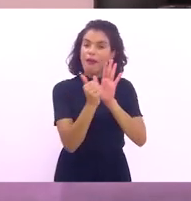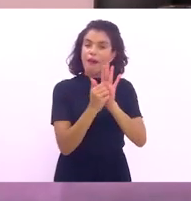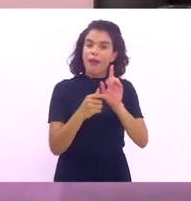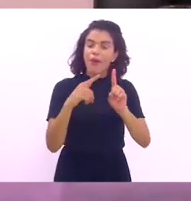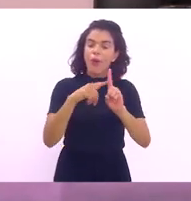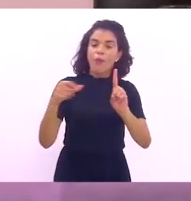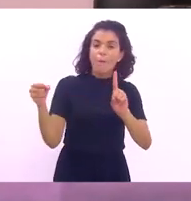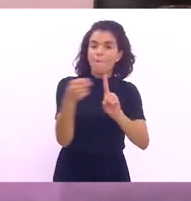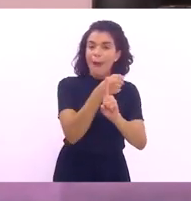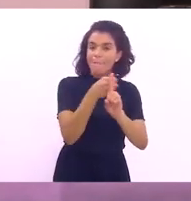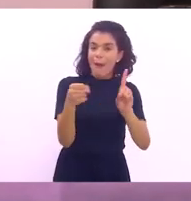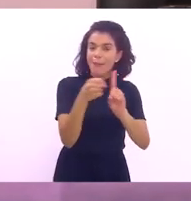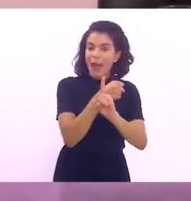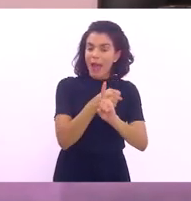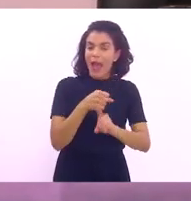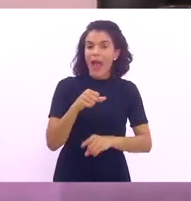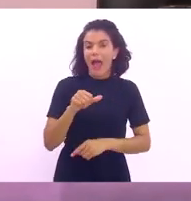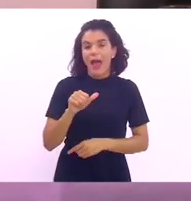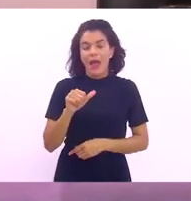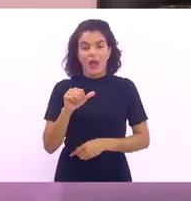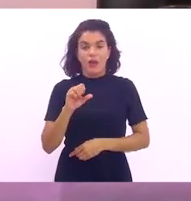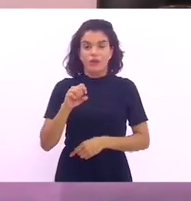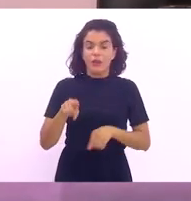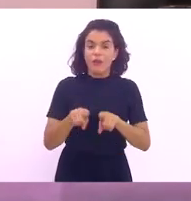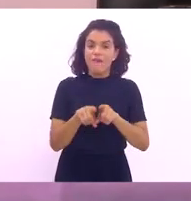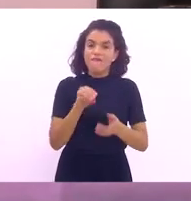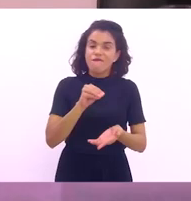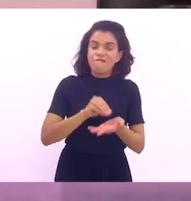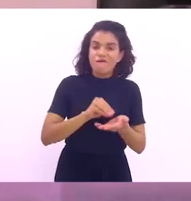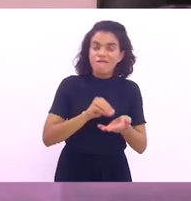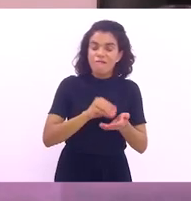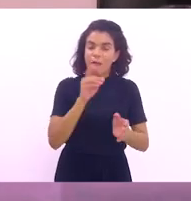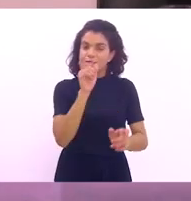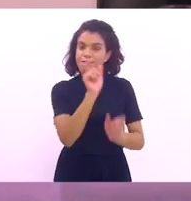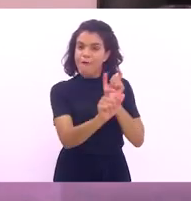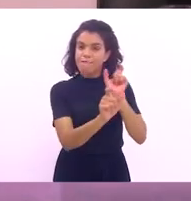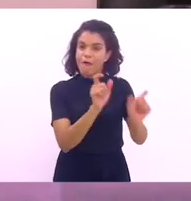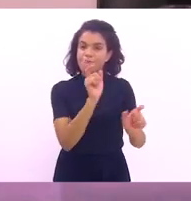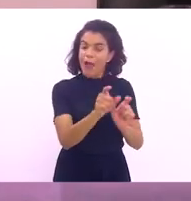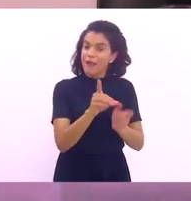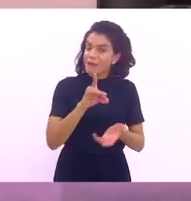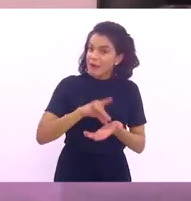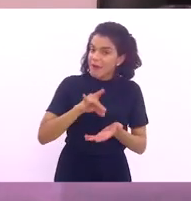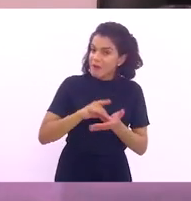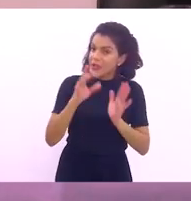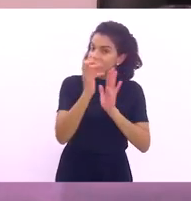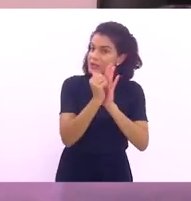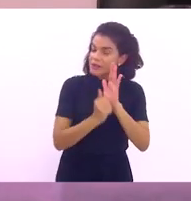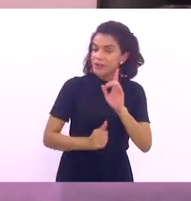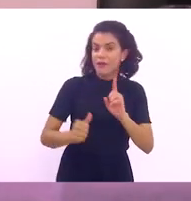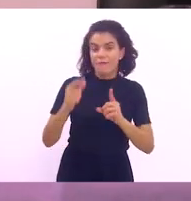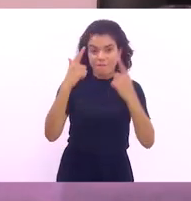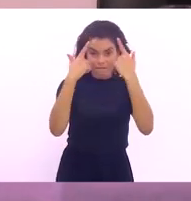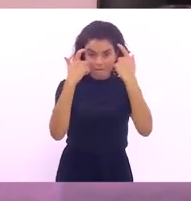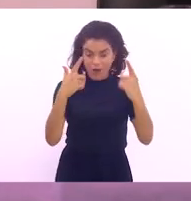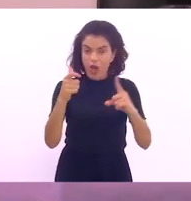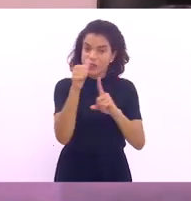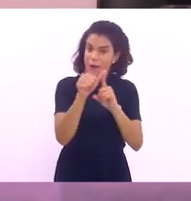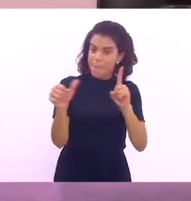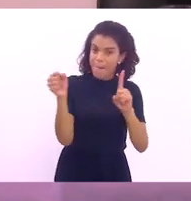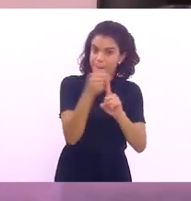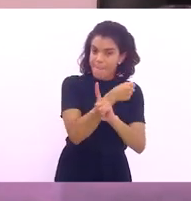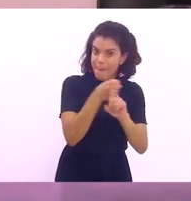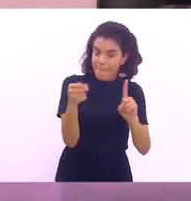corporal ameaça e injúria quando na verdade foram ocorrências de violência doméstica